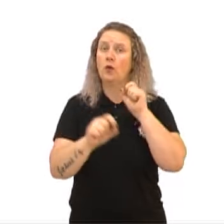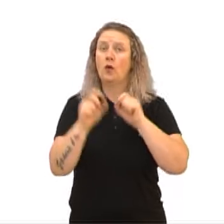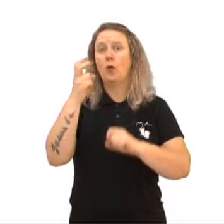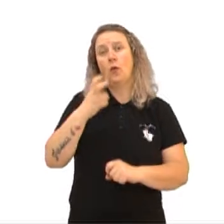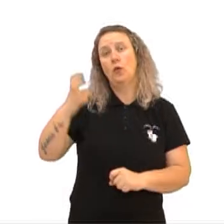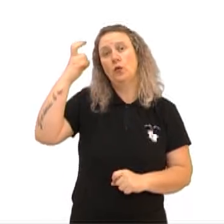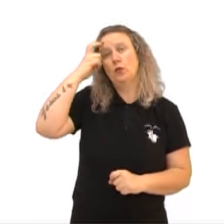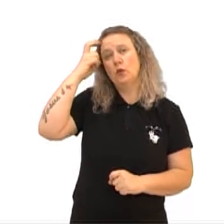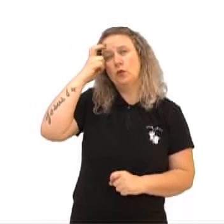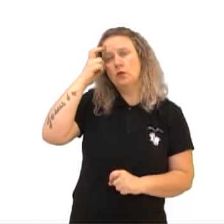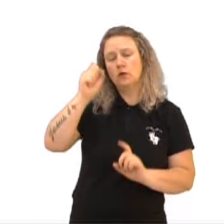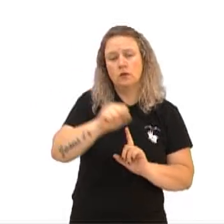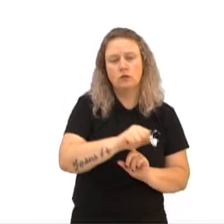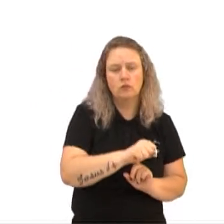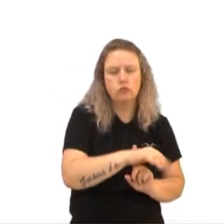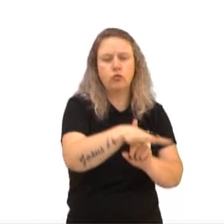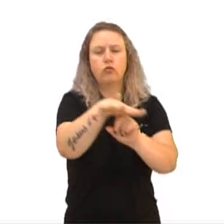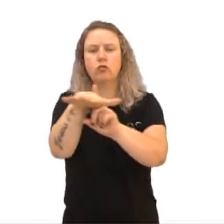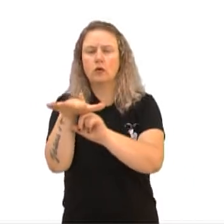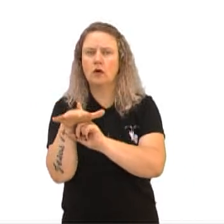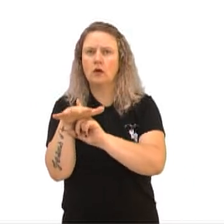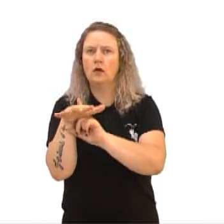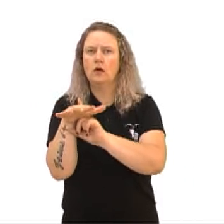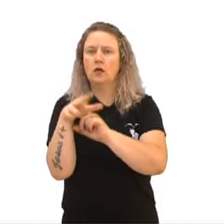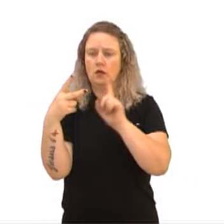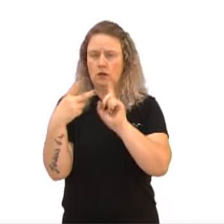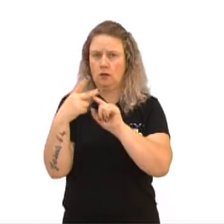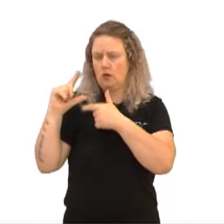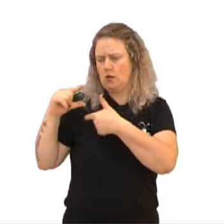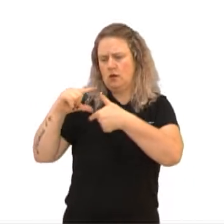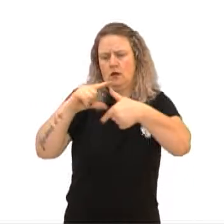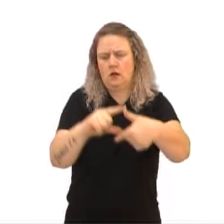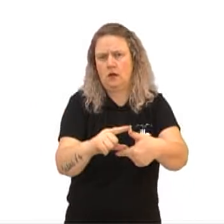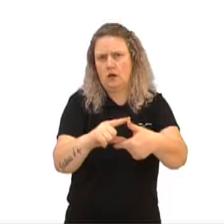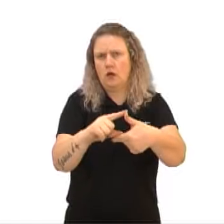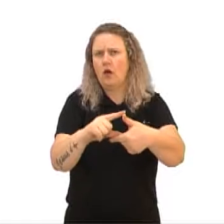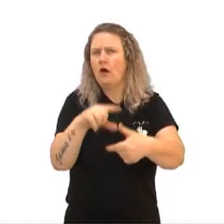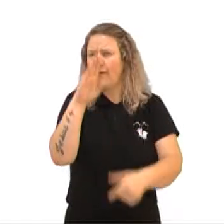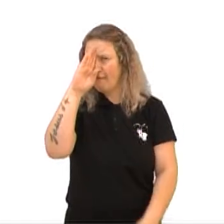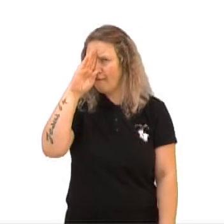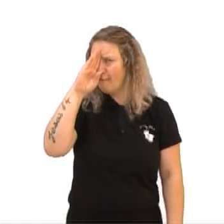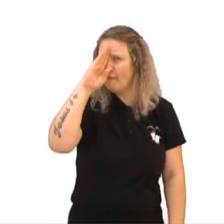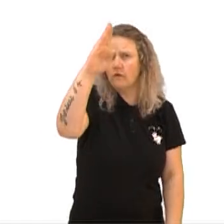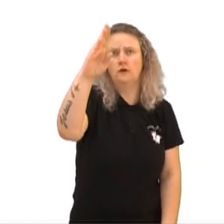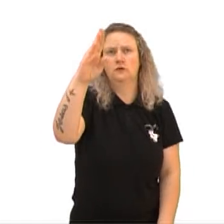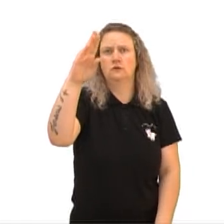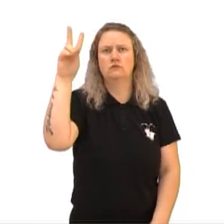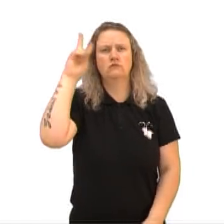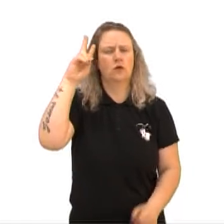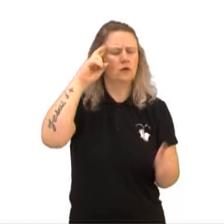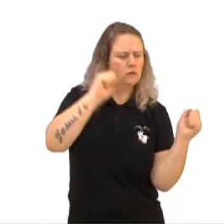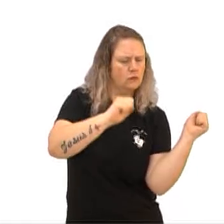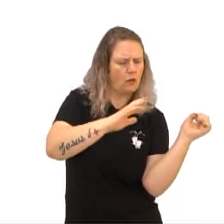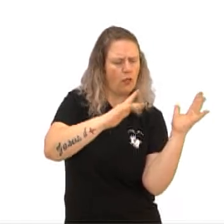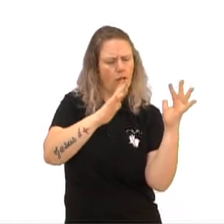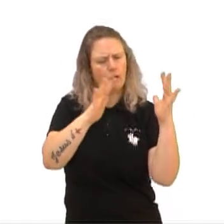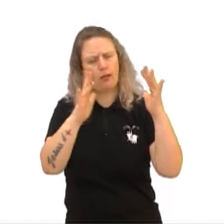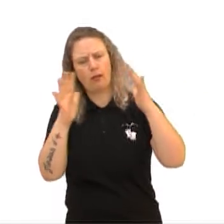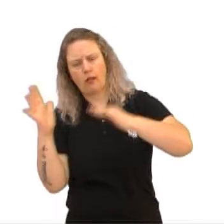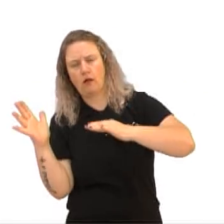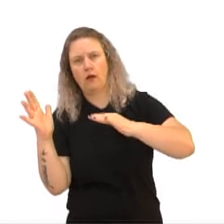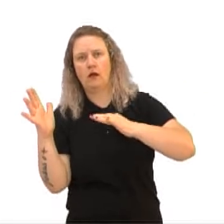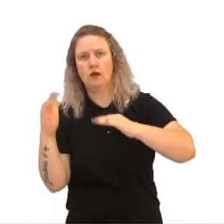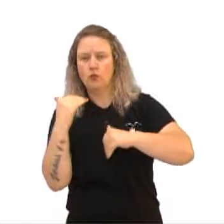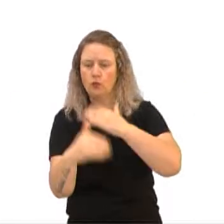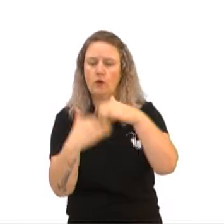popular quanto a erudita, são consideradas fundamentais na construção da história e do conhecimento humano.